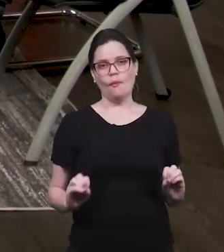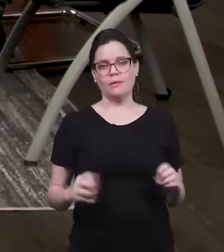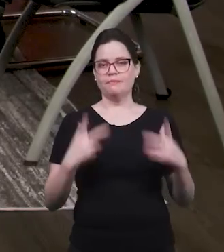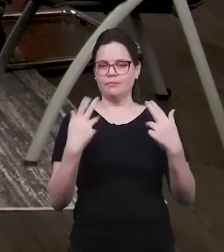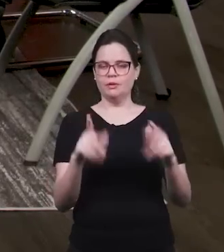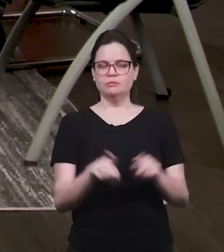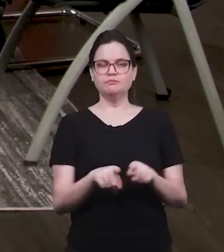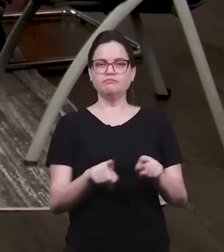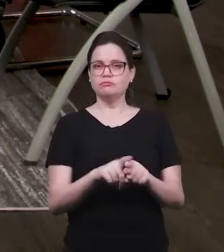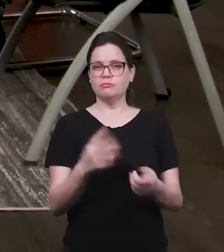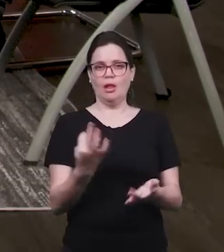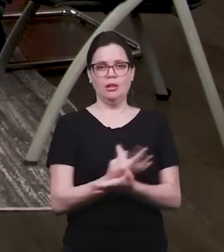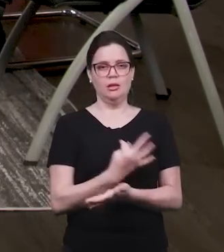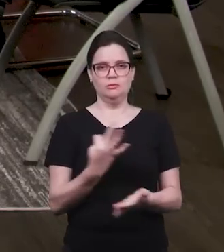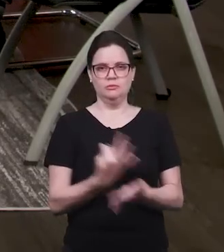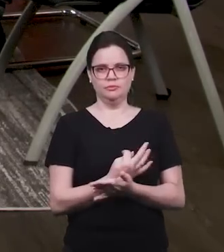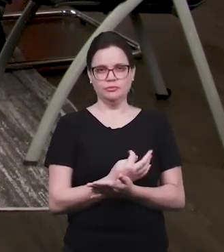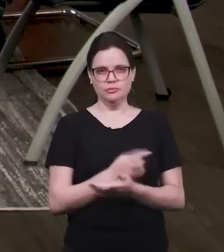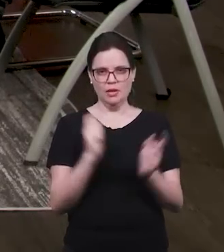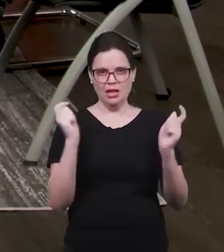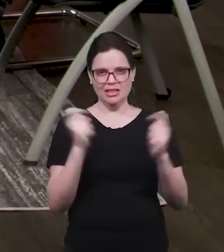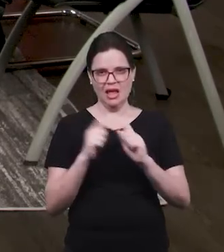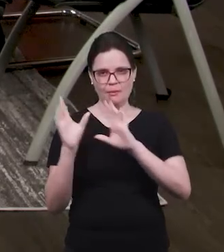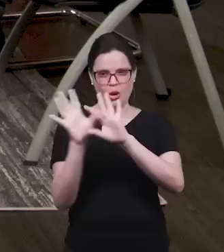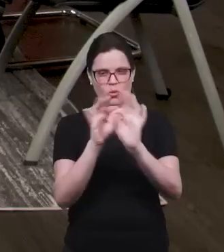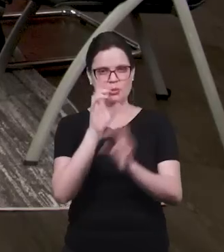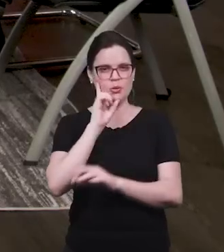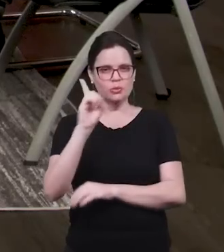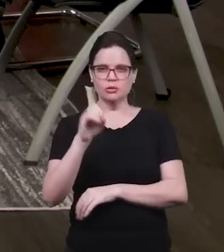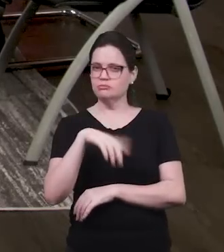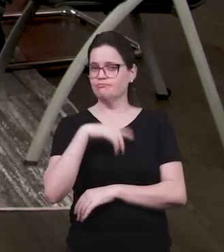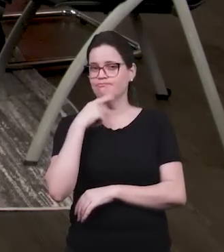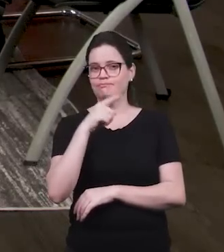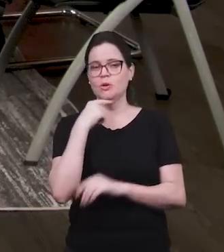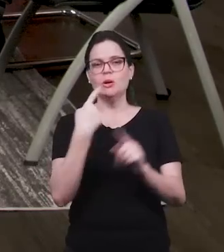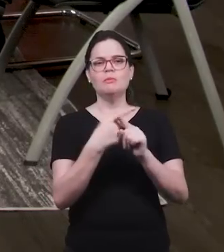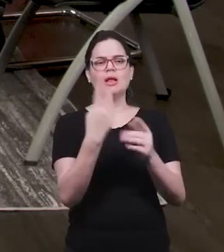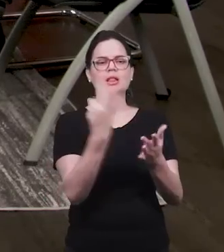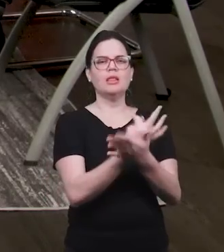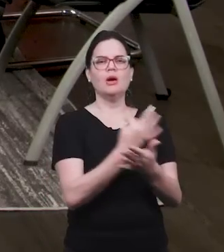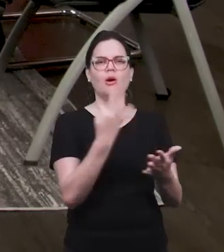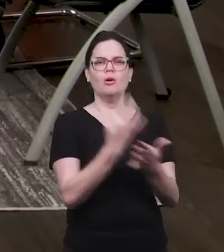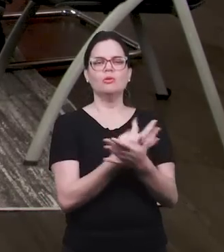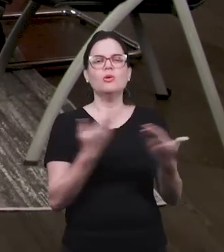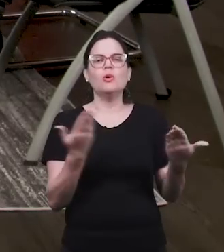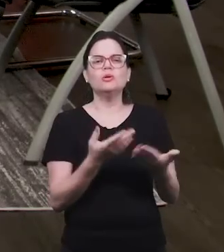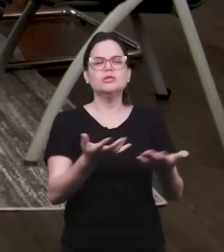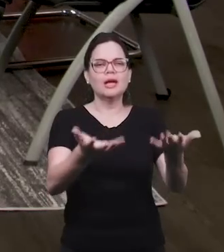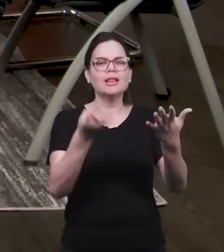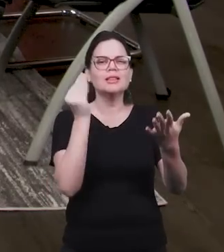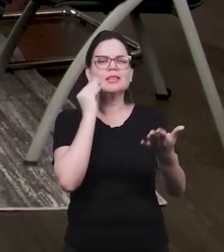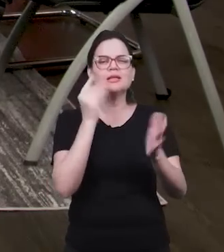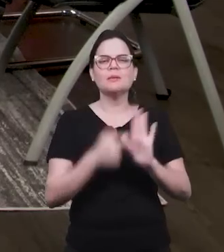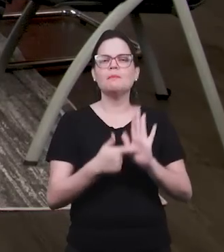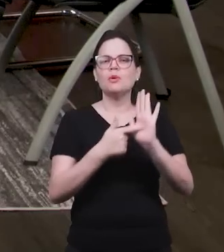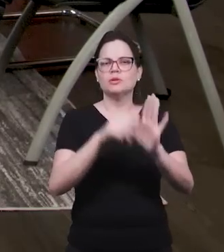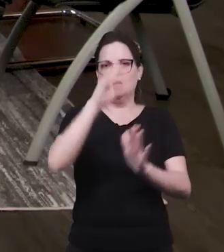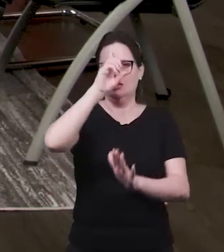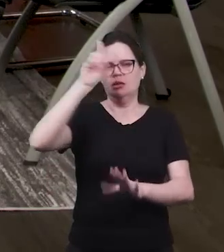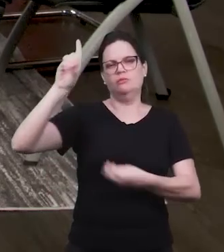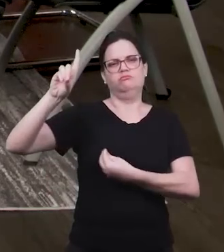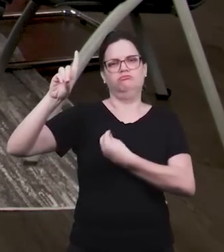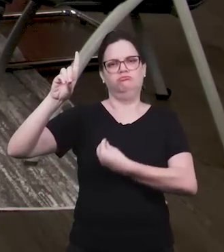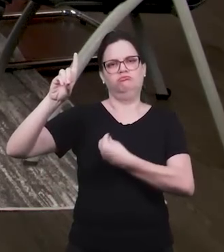como a teologia, não transcende. E a grande luta dos teólogos é mostrar que Deus existe. E